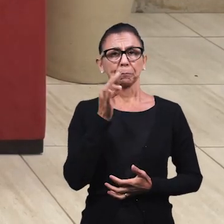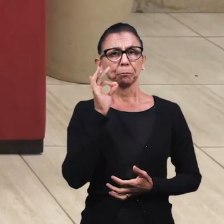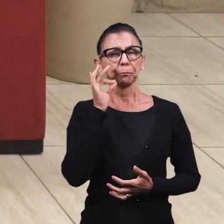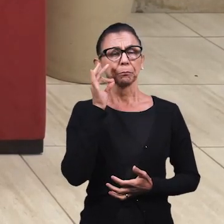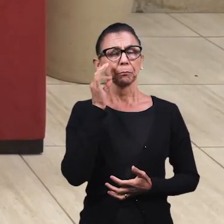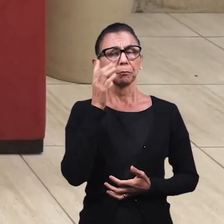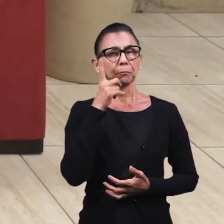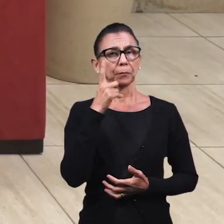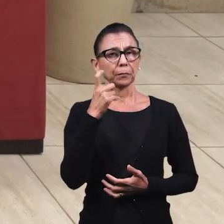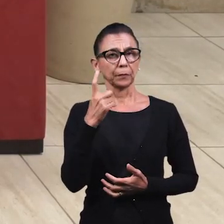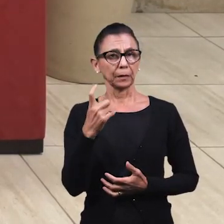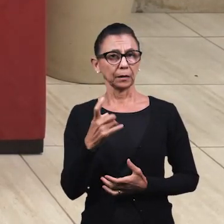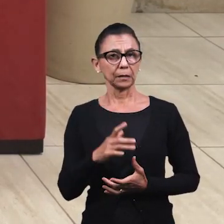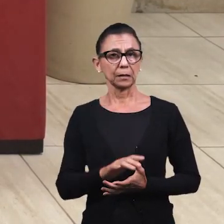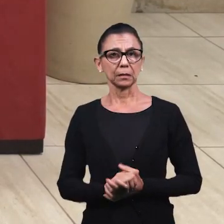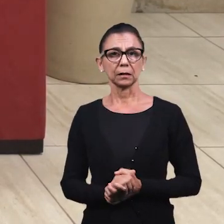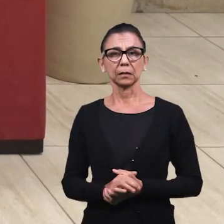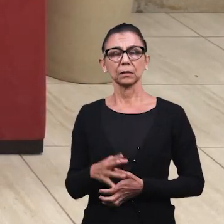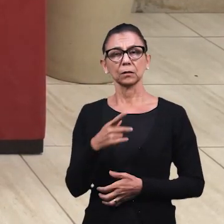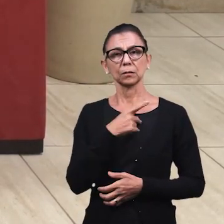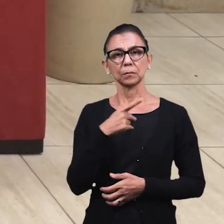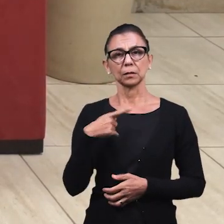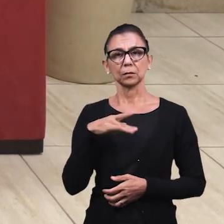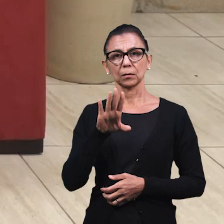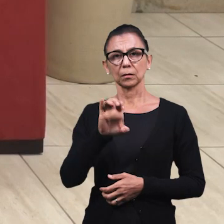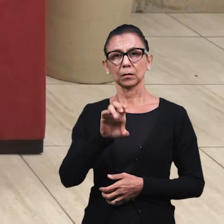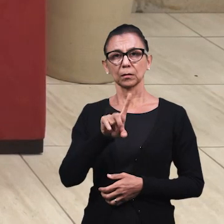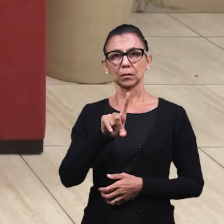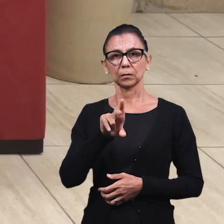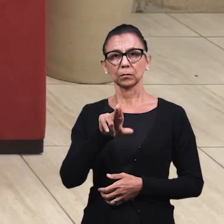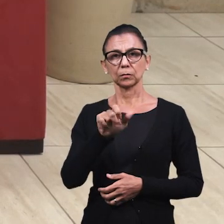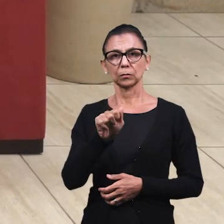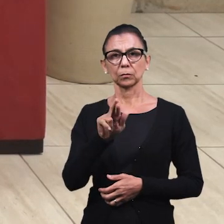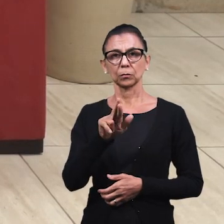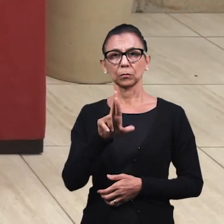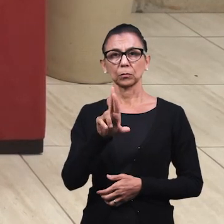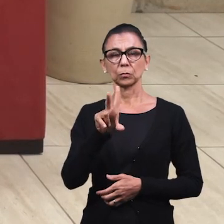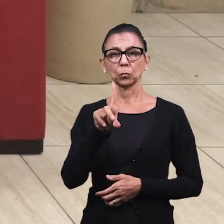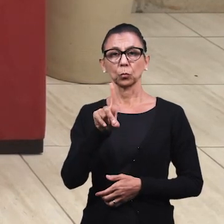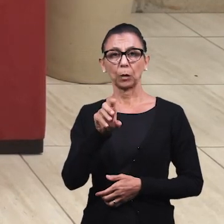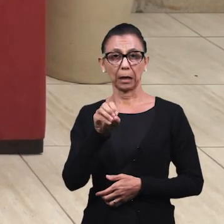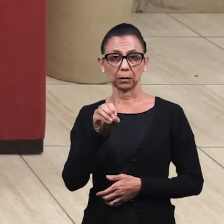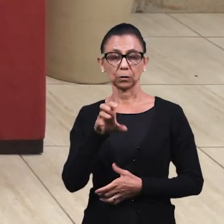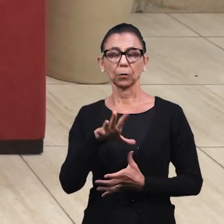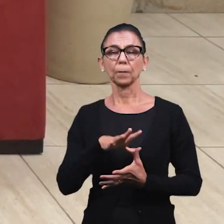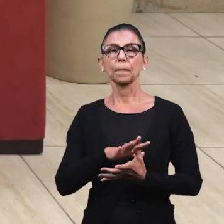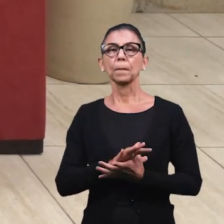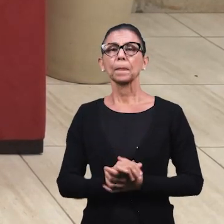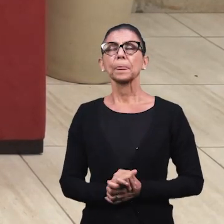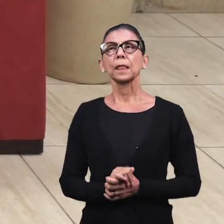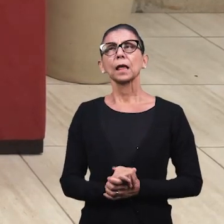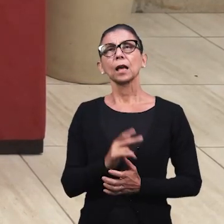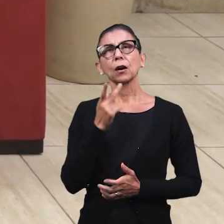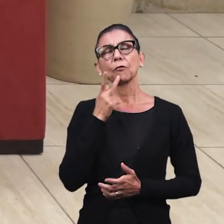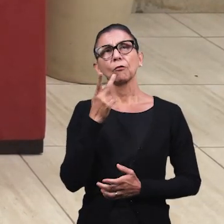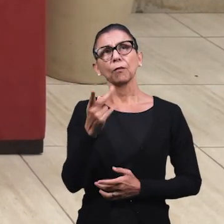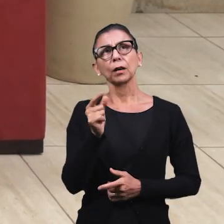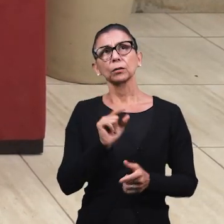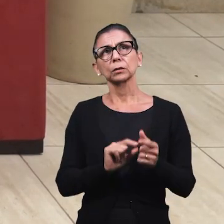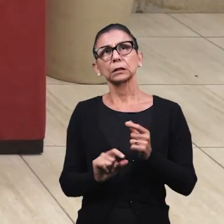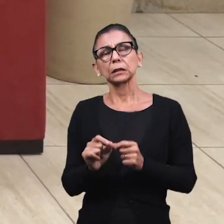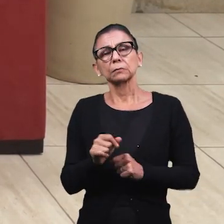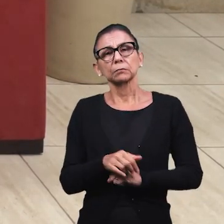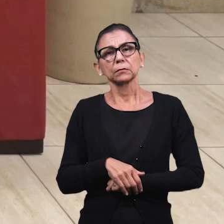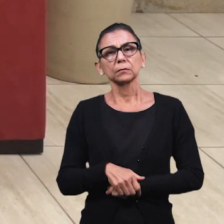interessante a colocação do pastor Eduardo, quando ele fala a respeito de não conseguir,